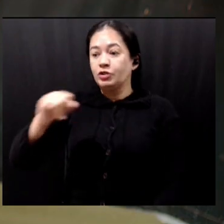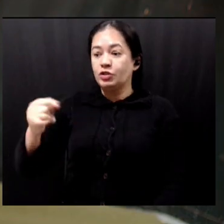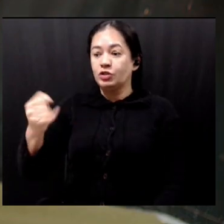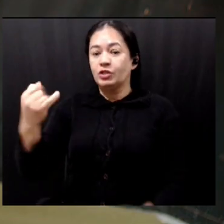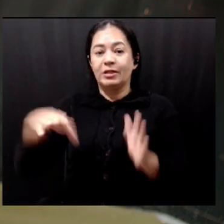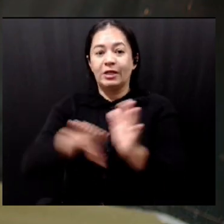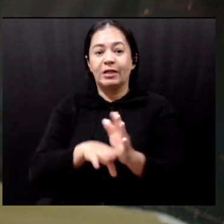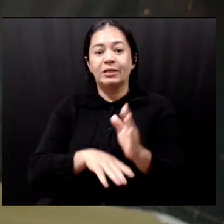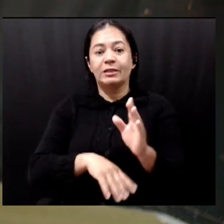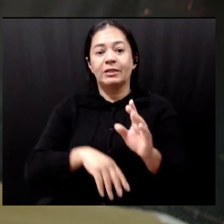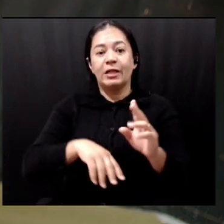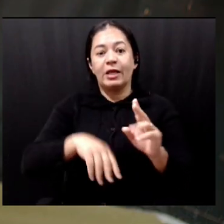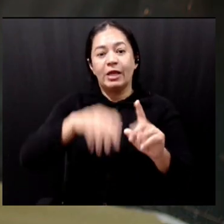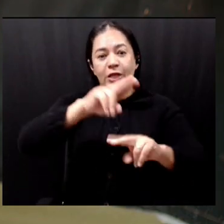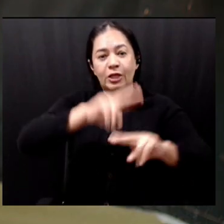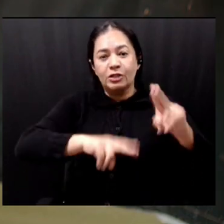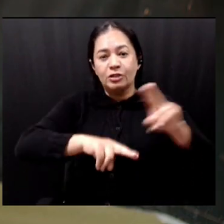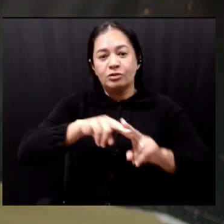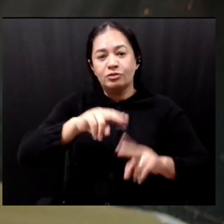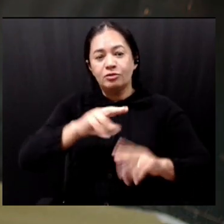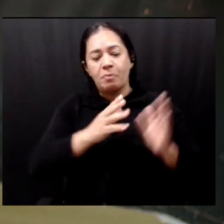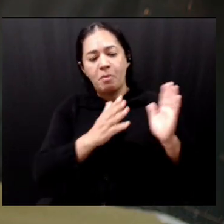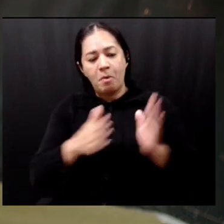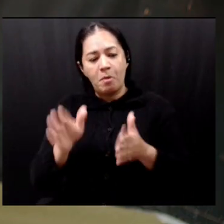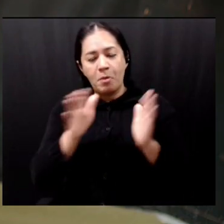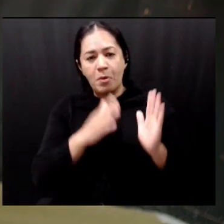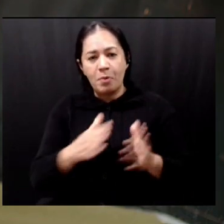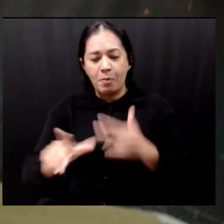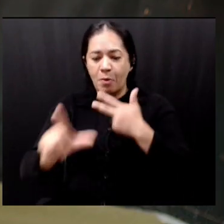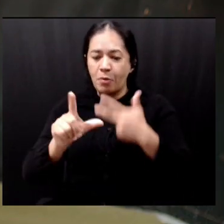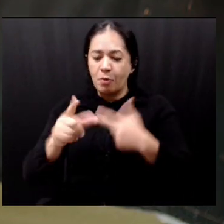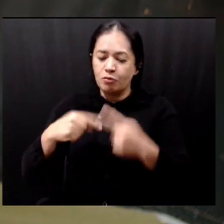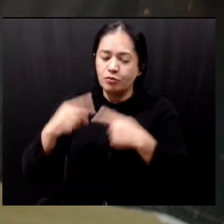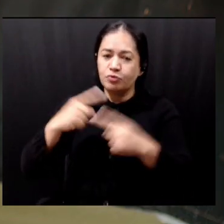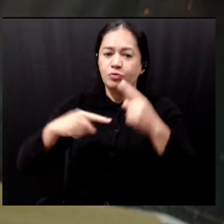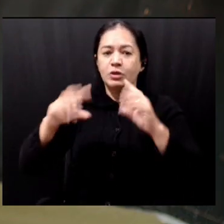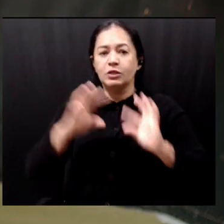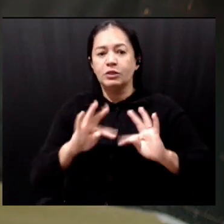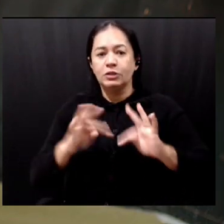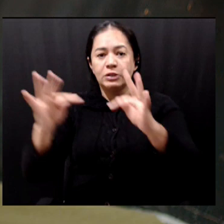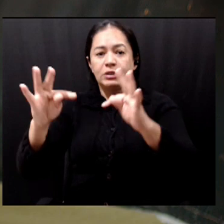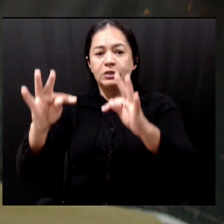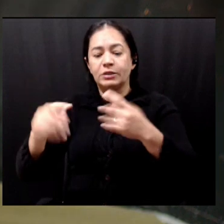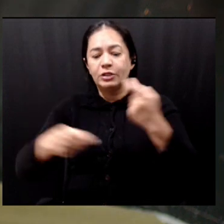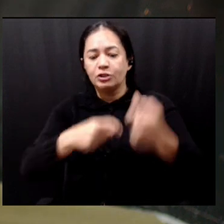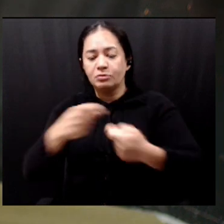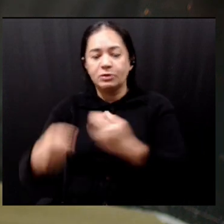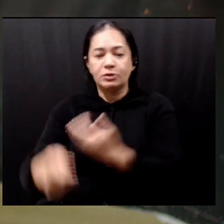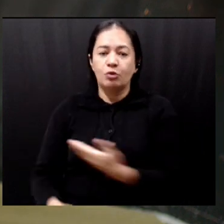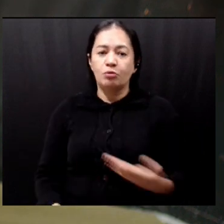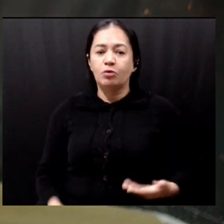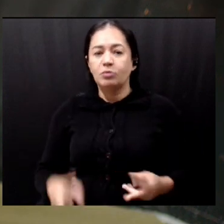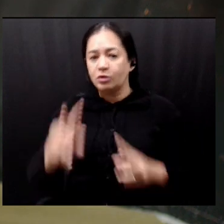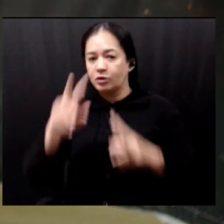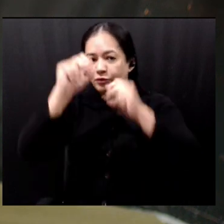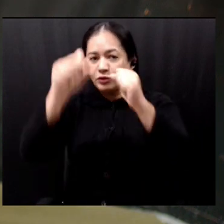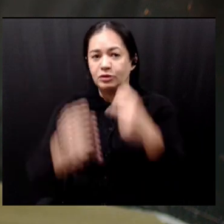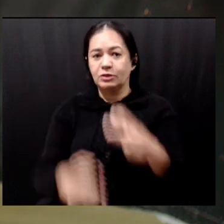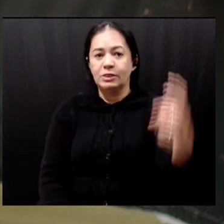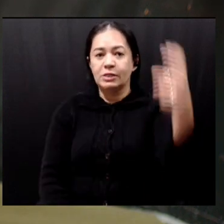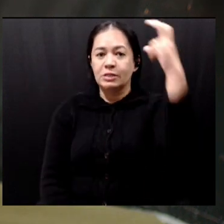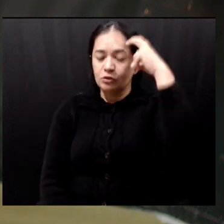produção legislativa, avanços na modernização da gestão pública e fortalecimento da cultura e da inovação.